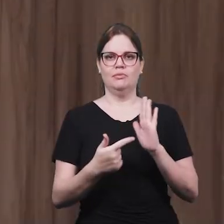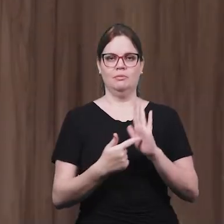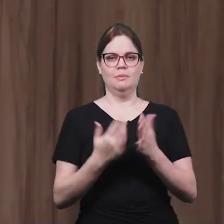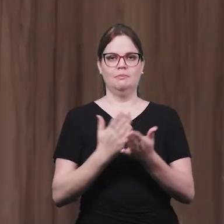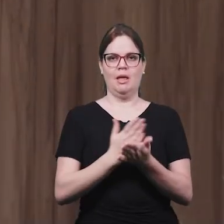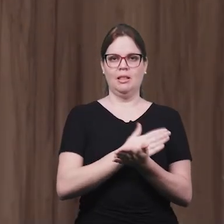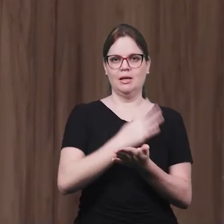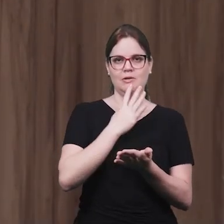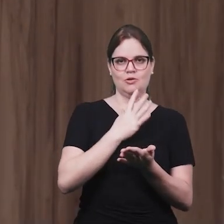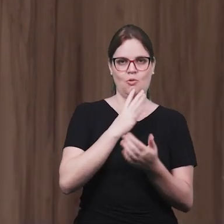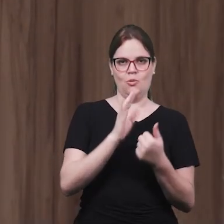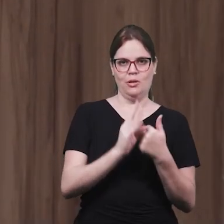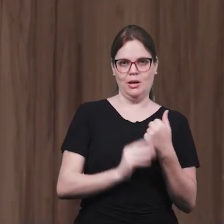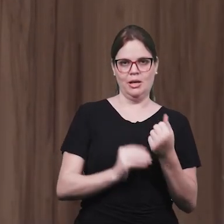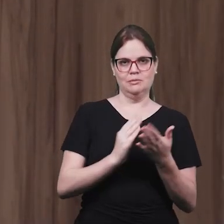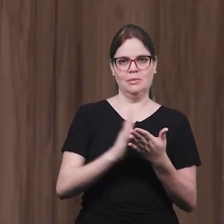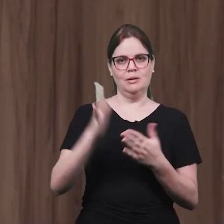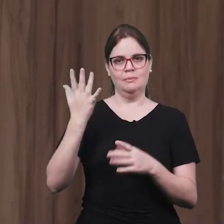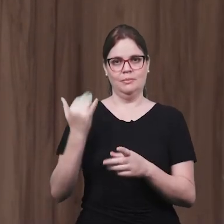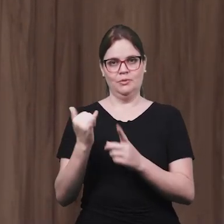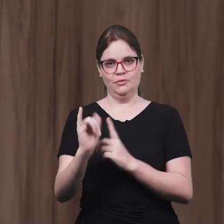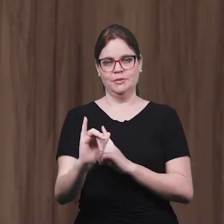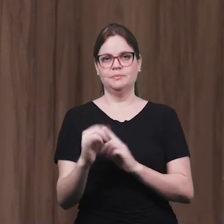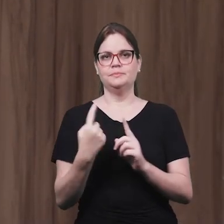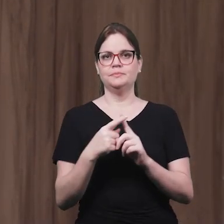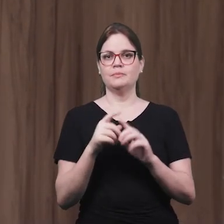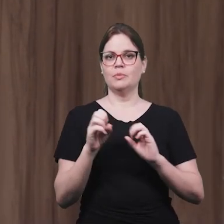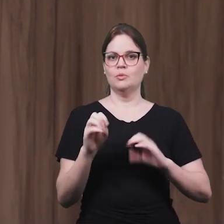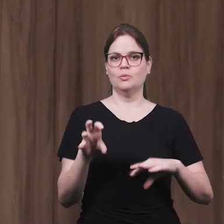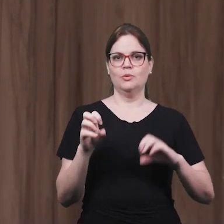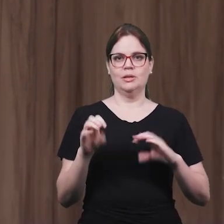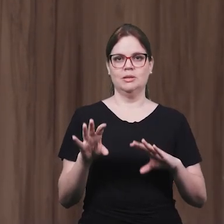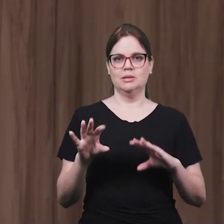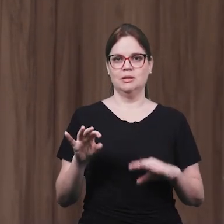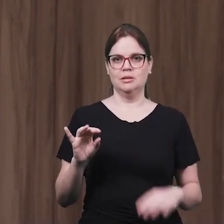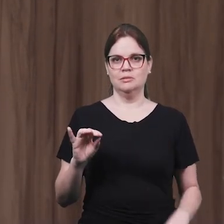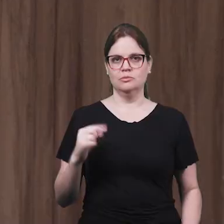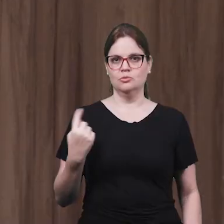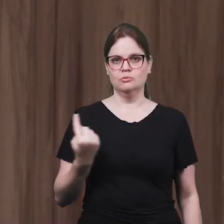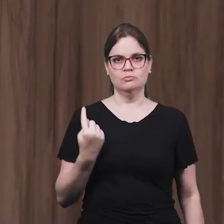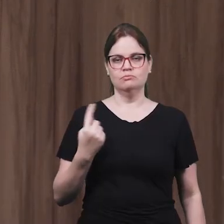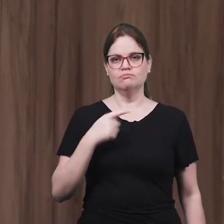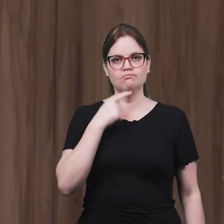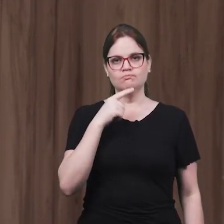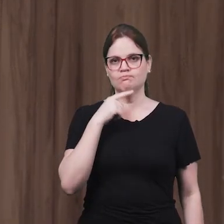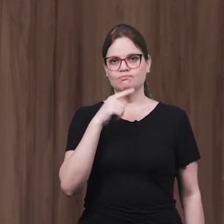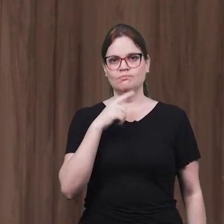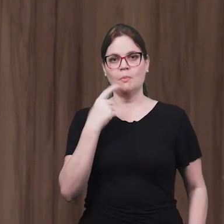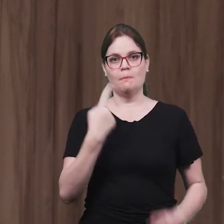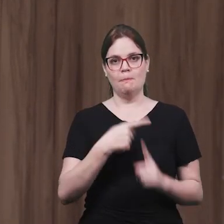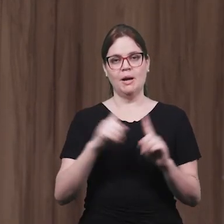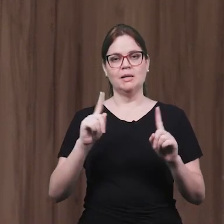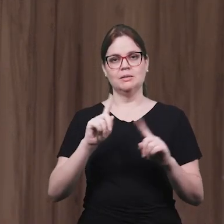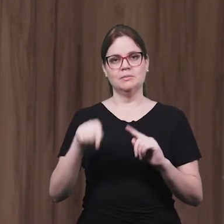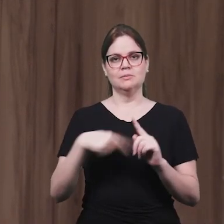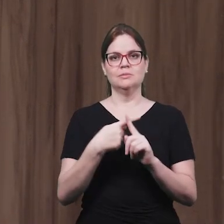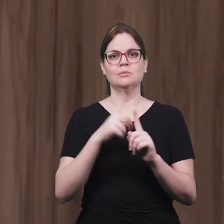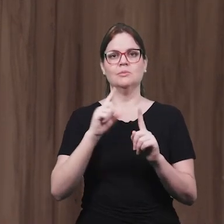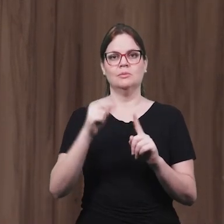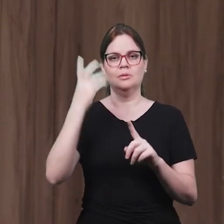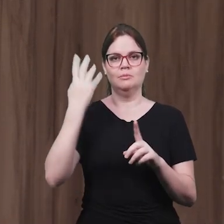parte profetizamos. O ensino, ele sozinho, ele não salva, mas ele é